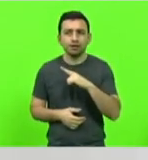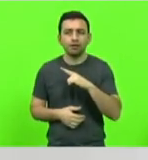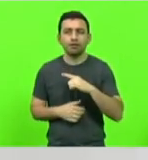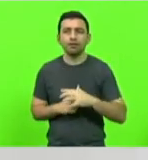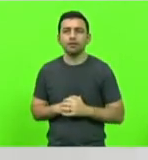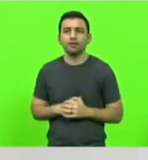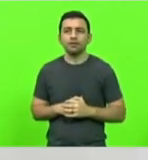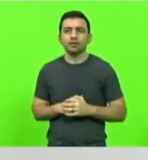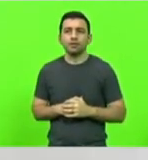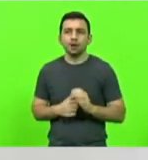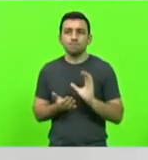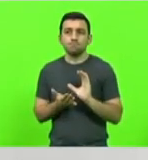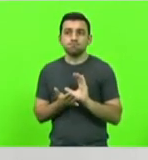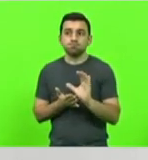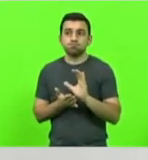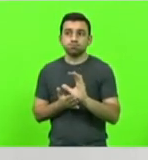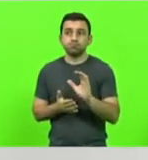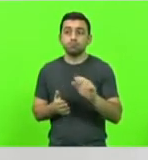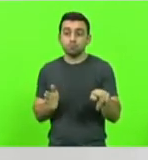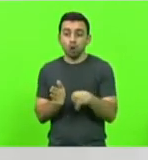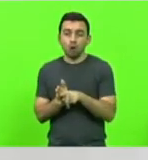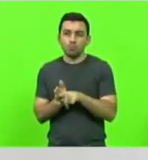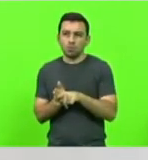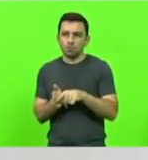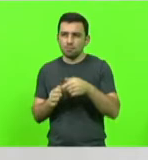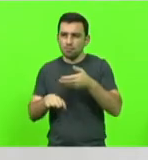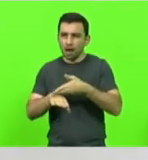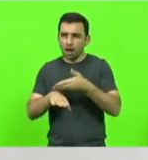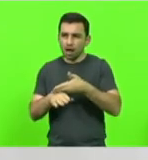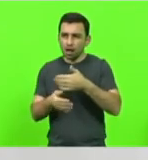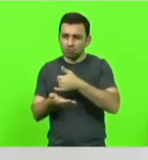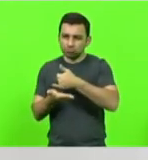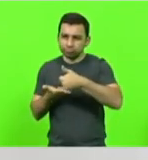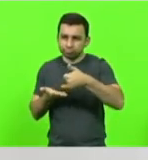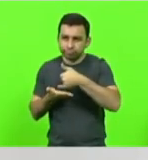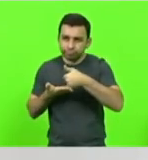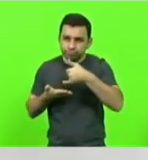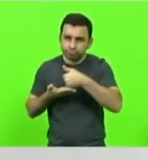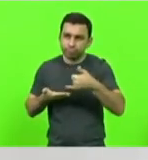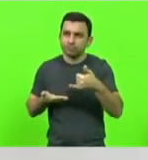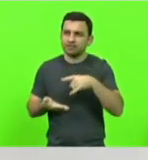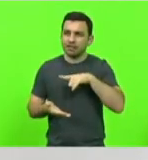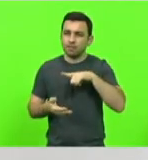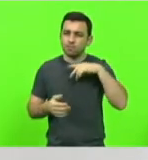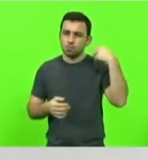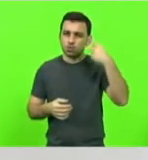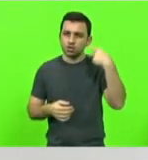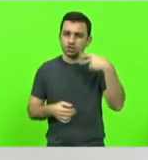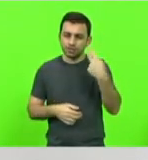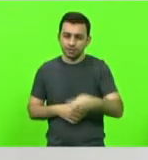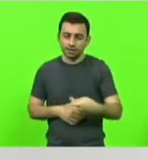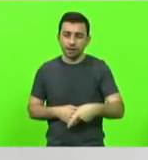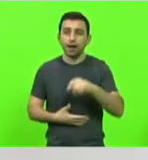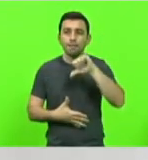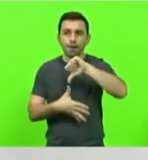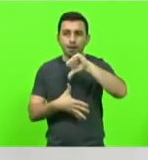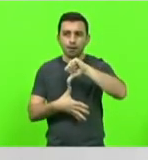dos investidores cocaineiros em políticas na América Latina. Entre